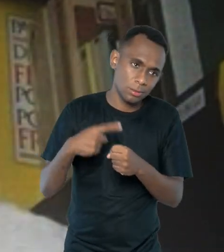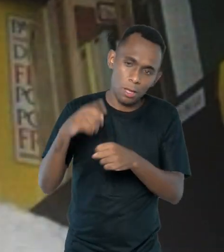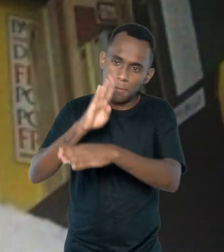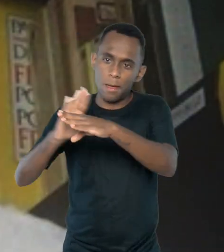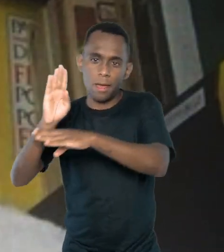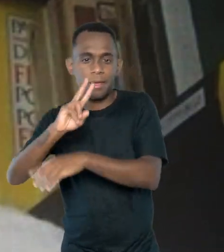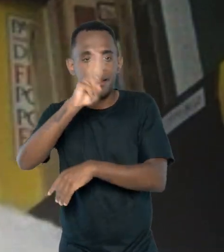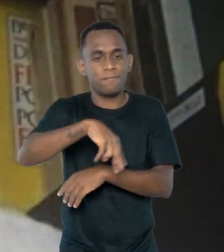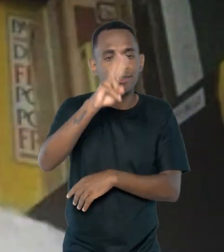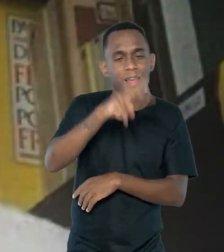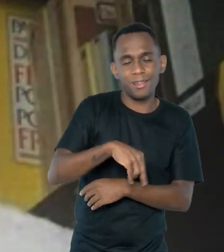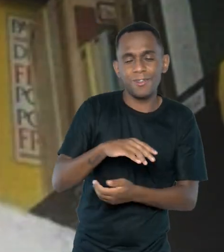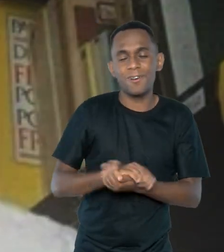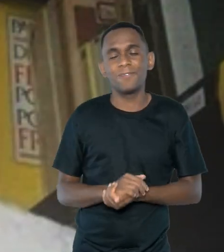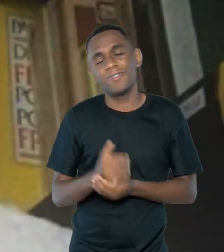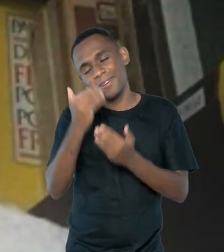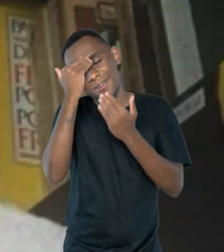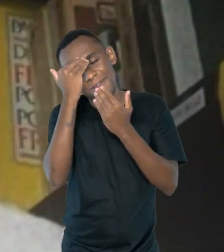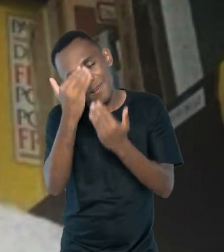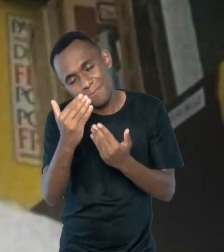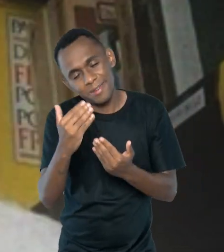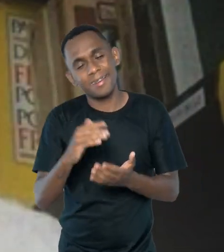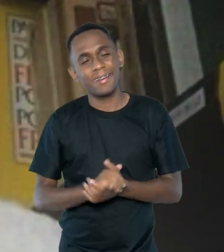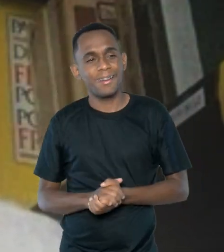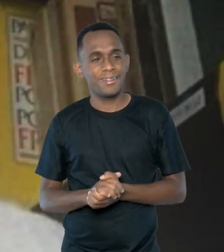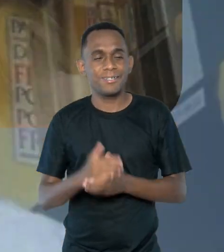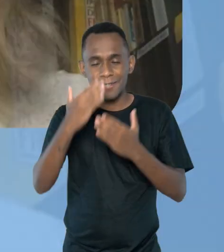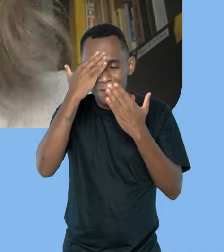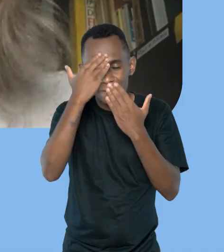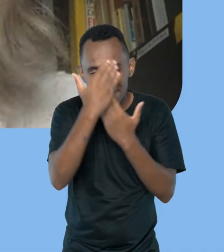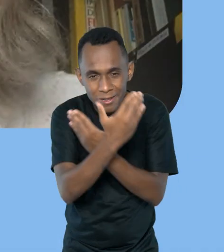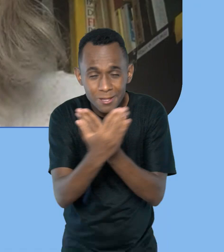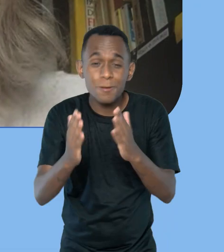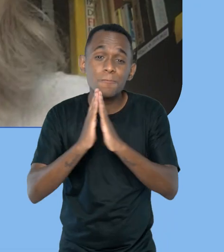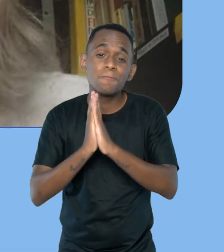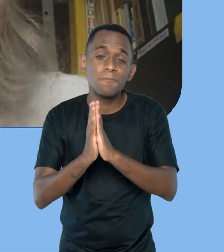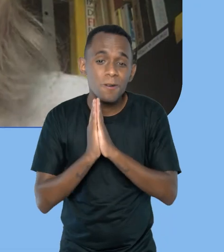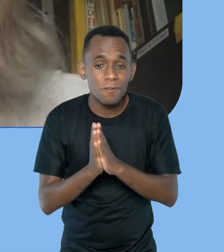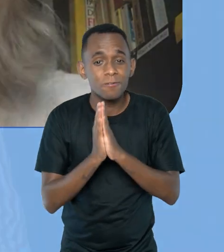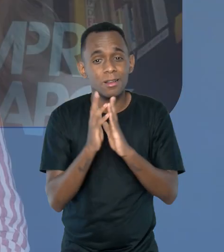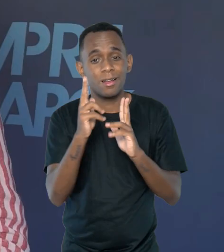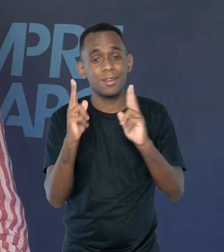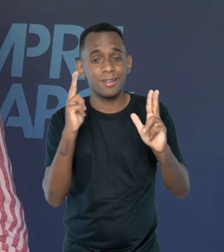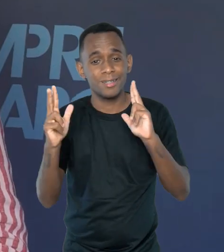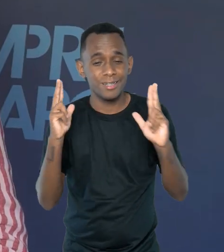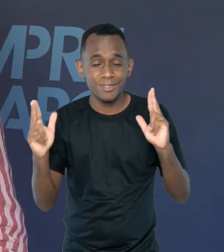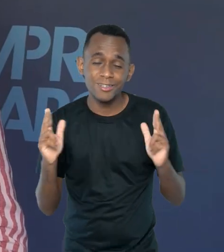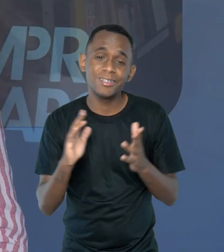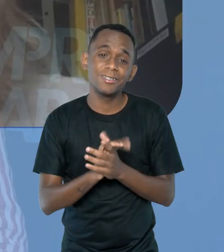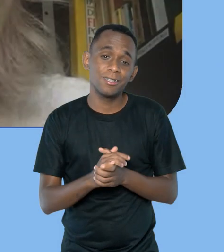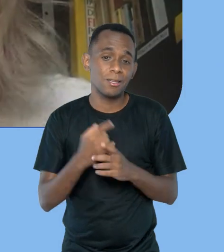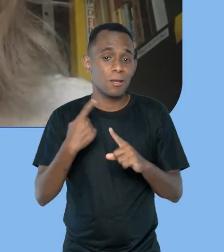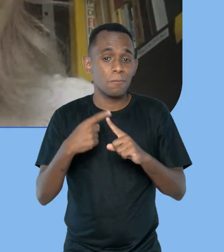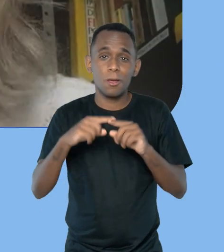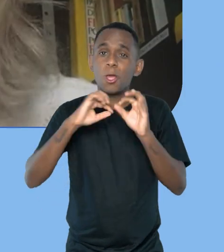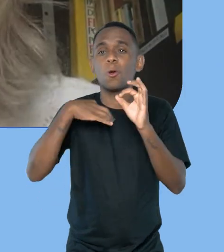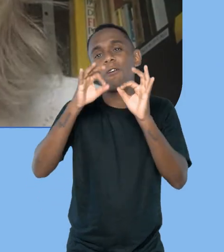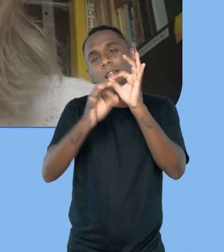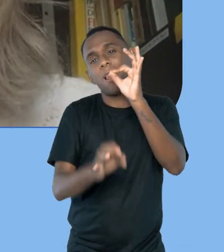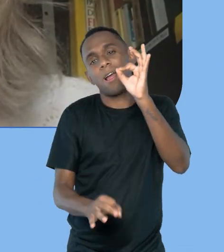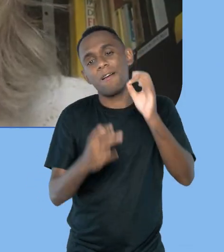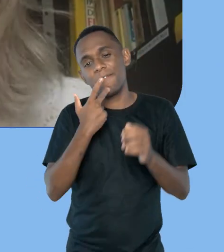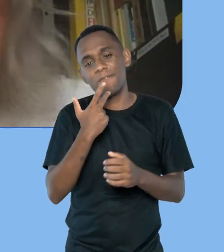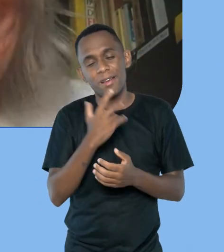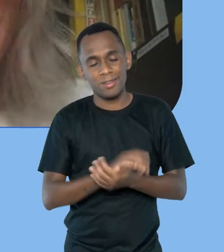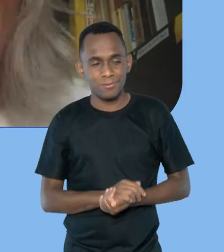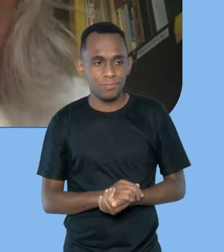cidade, do Barreiro a Venda Nova. Muito obrigada, Graça. Obrigada a vocês. Por favor, editem, meninas, porque eu